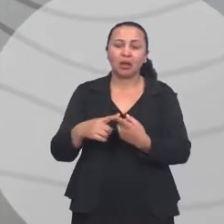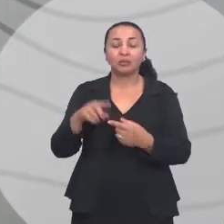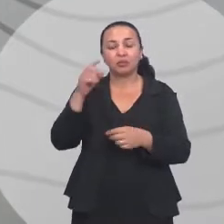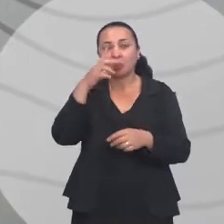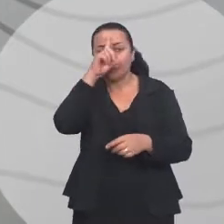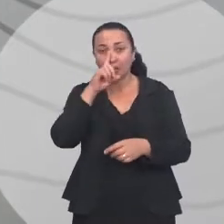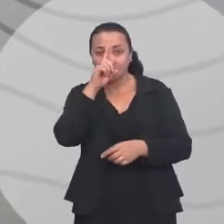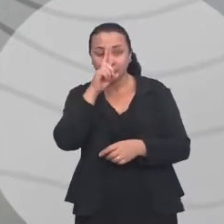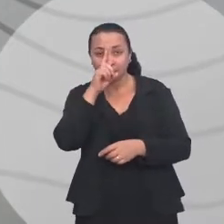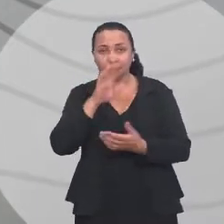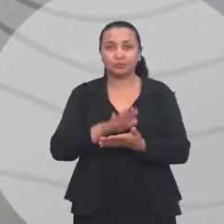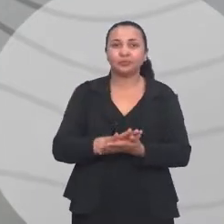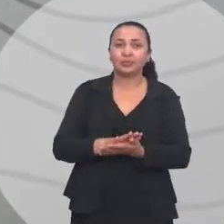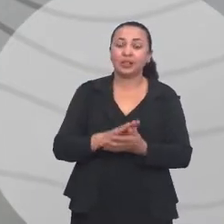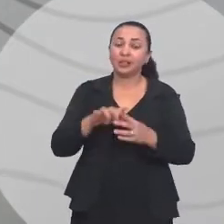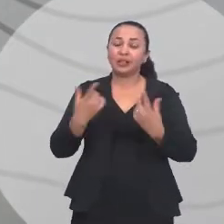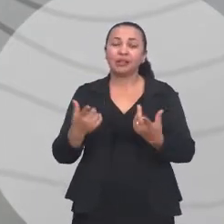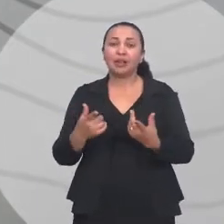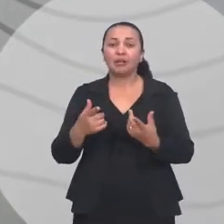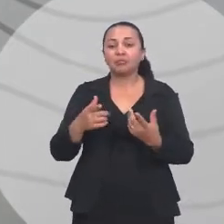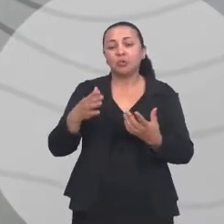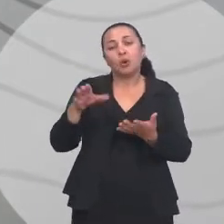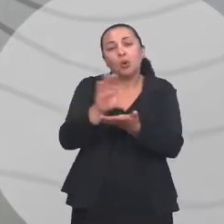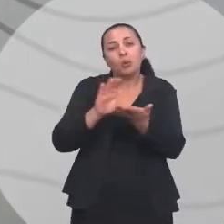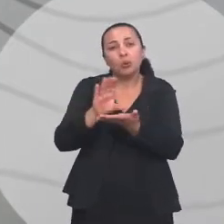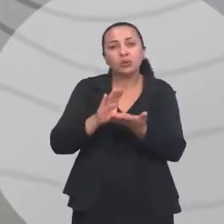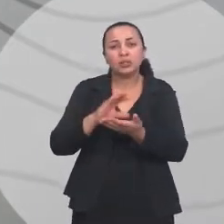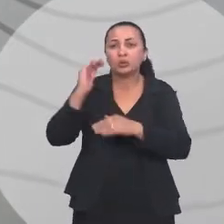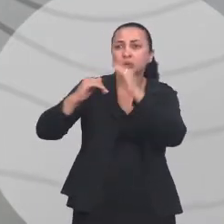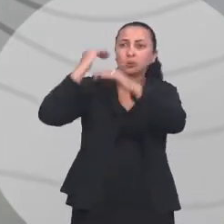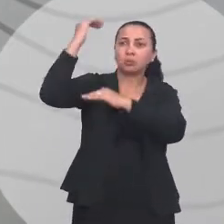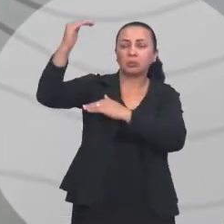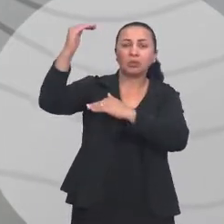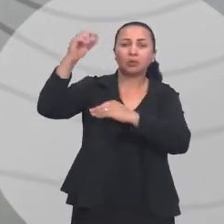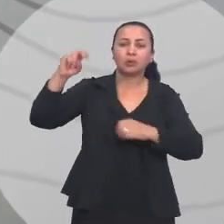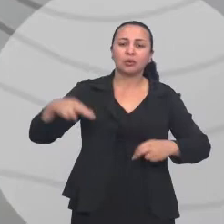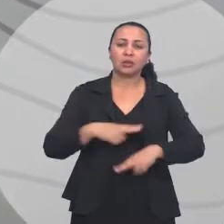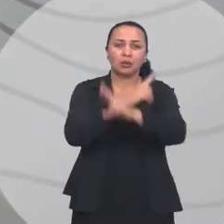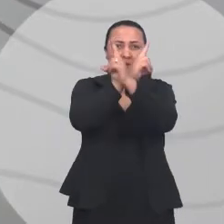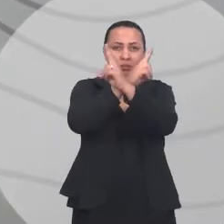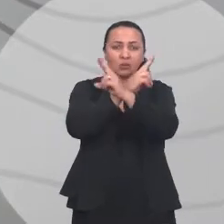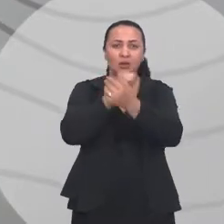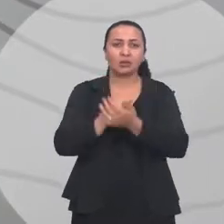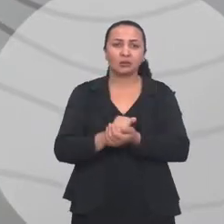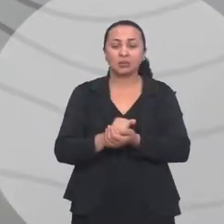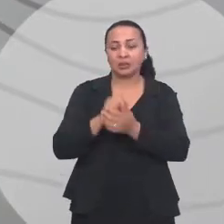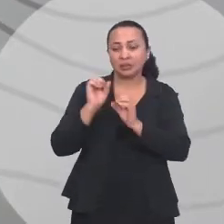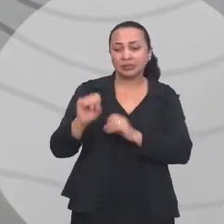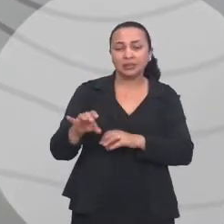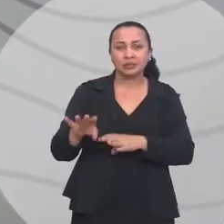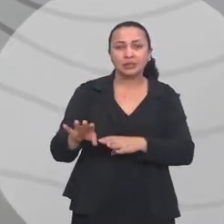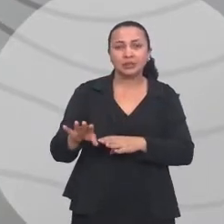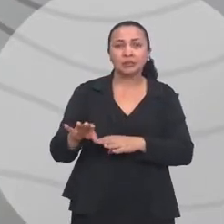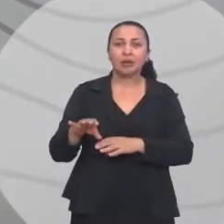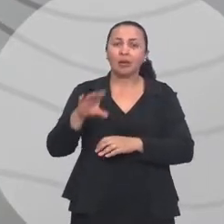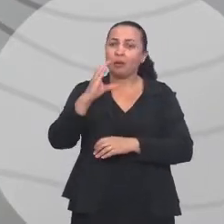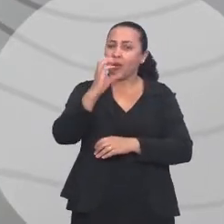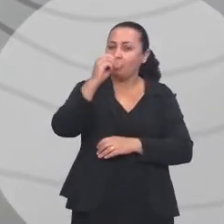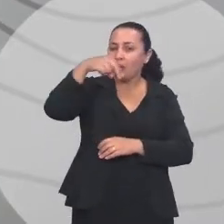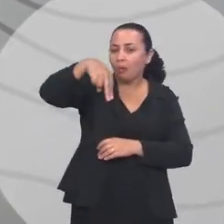a decisão mais recente né dos conselhos superiores da uesb e foi uma decisão do conselho superior de ensino pesquisa e extensão